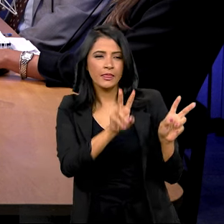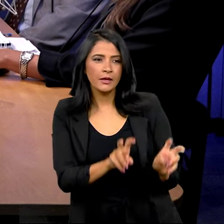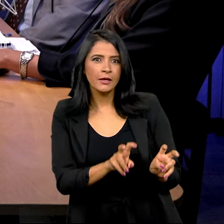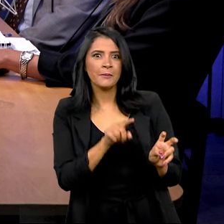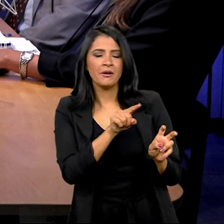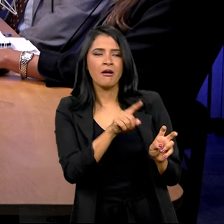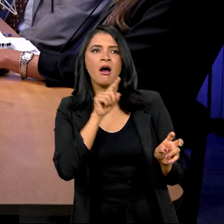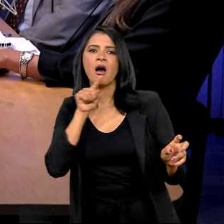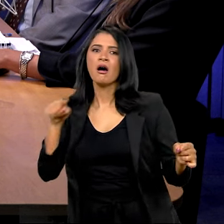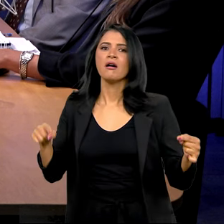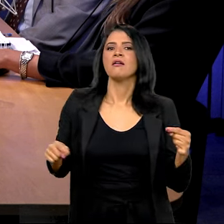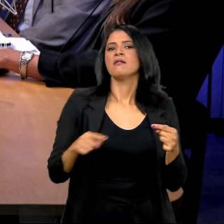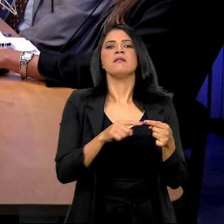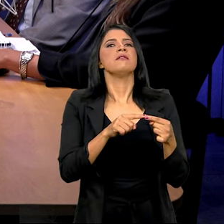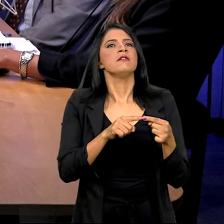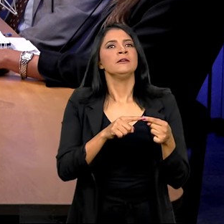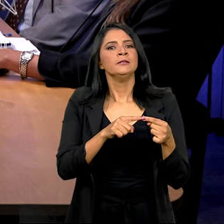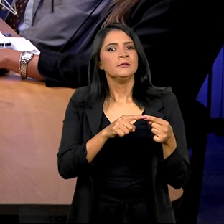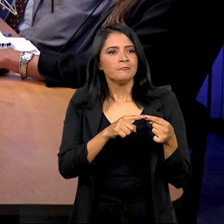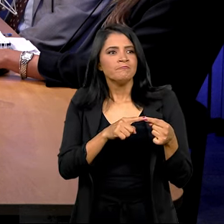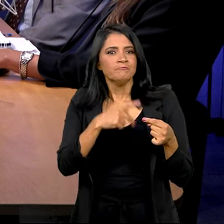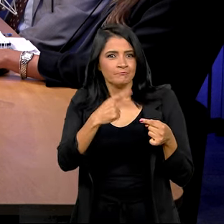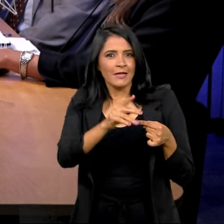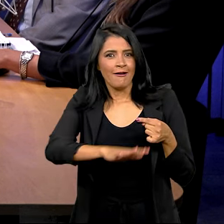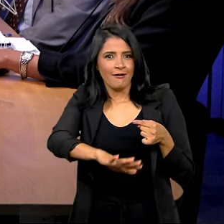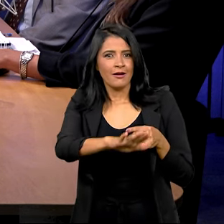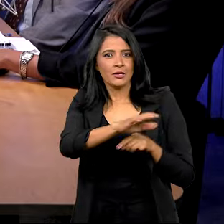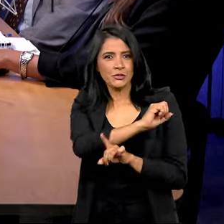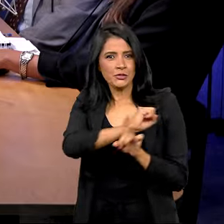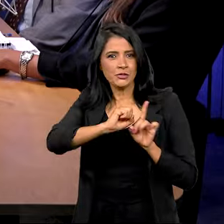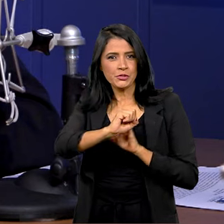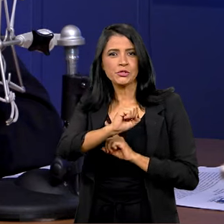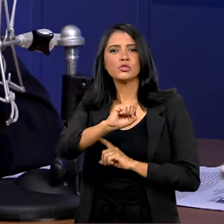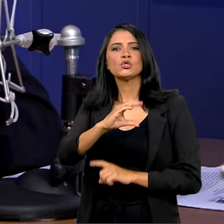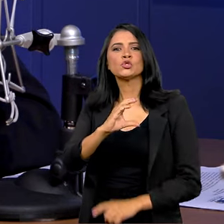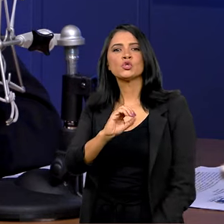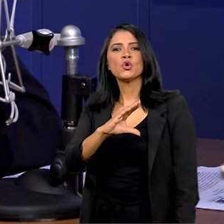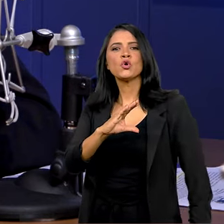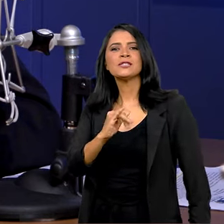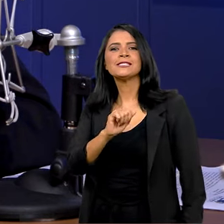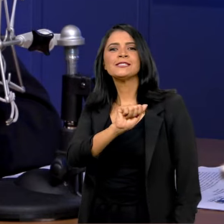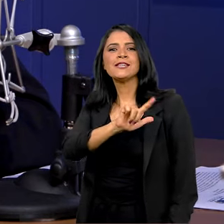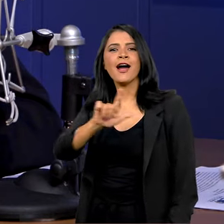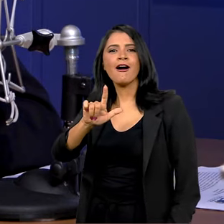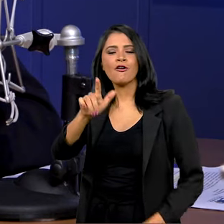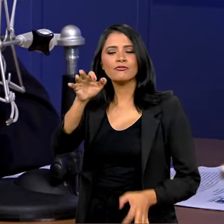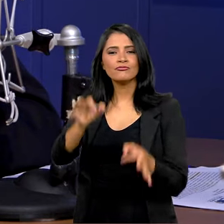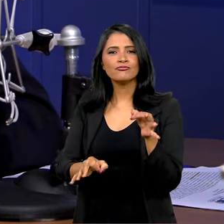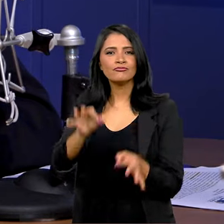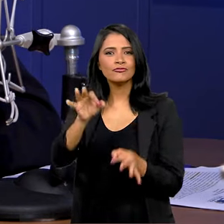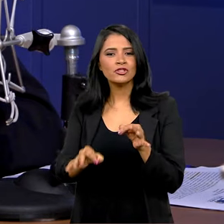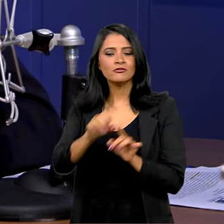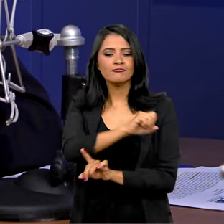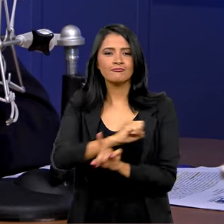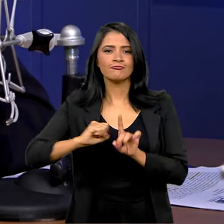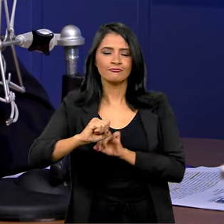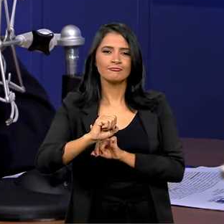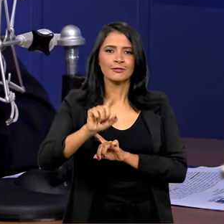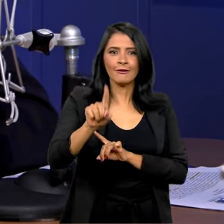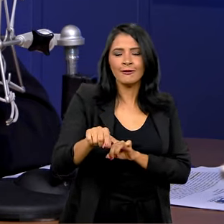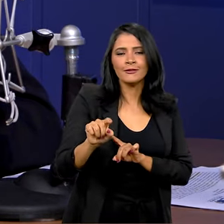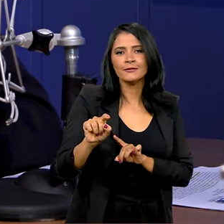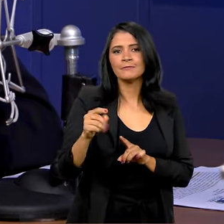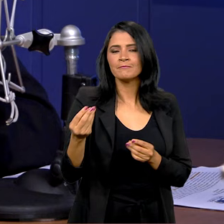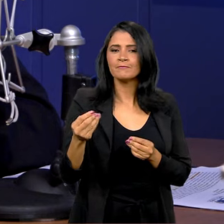temática eh do Social e o social e a justiça social eh